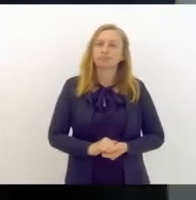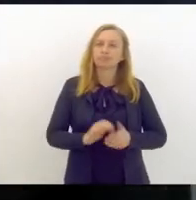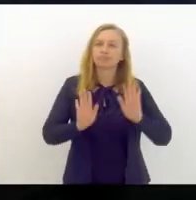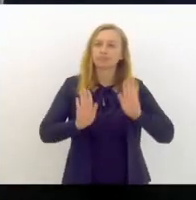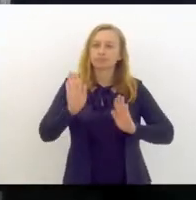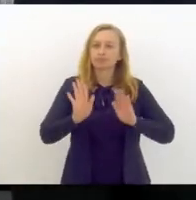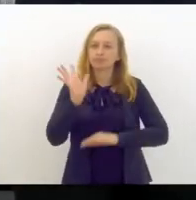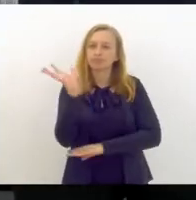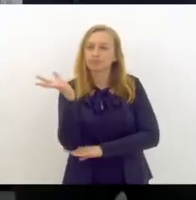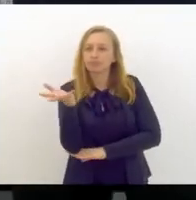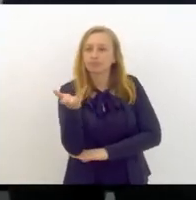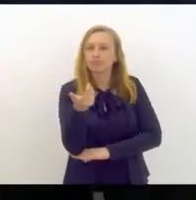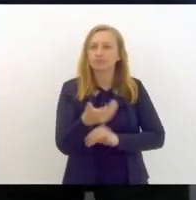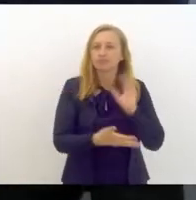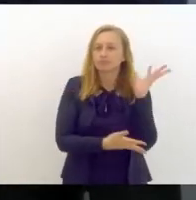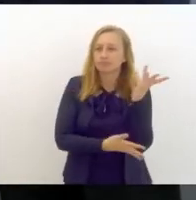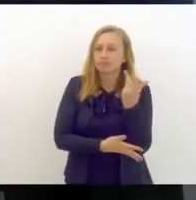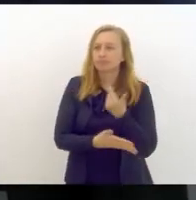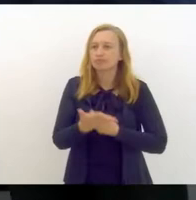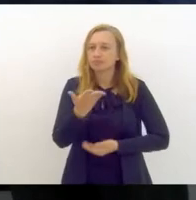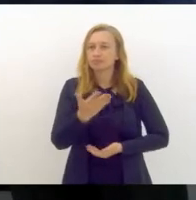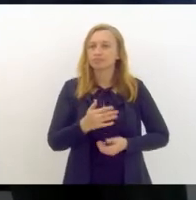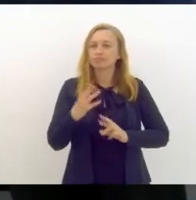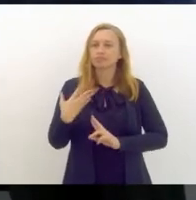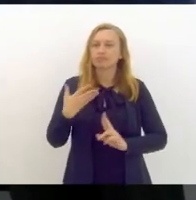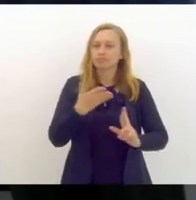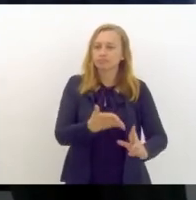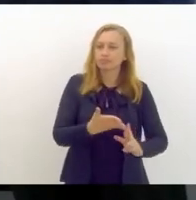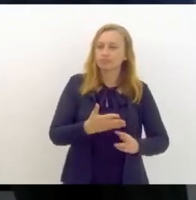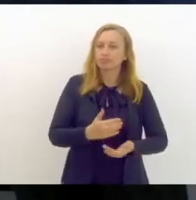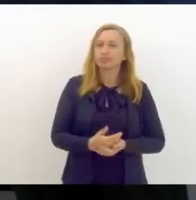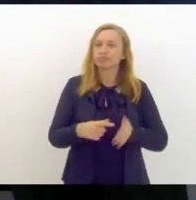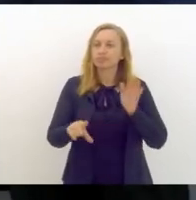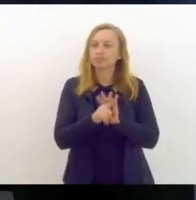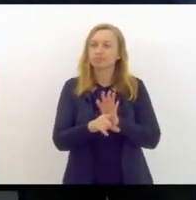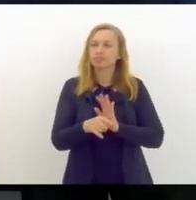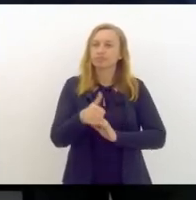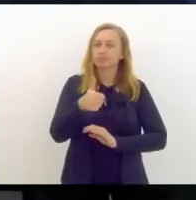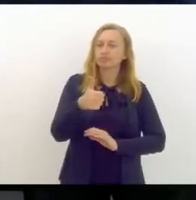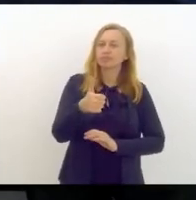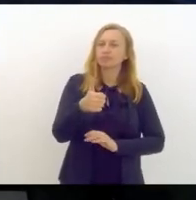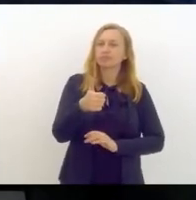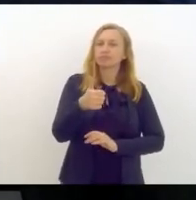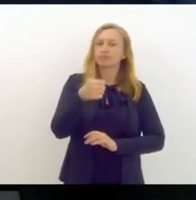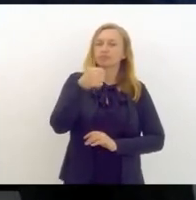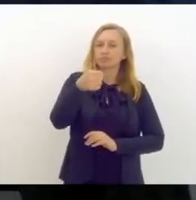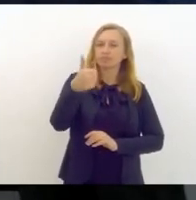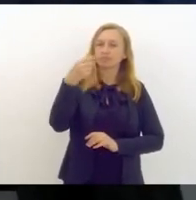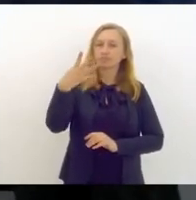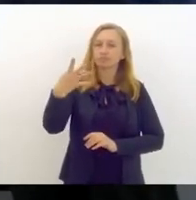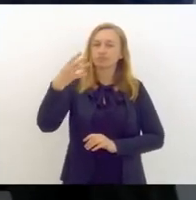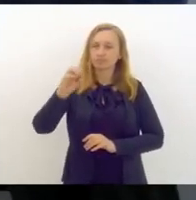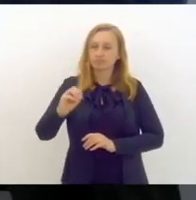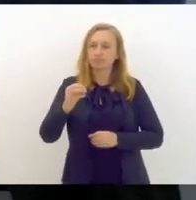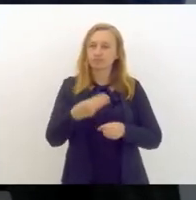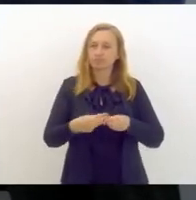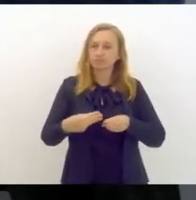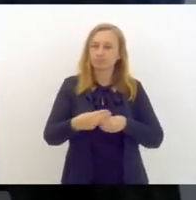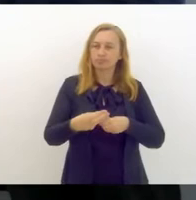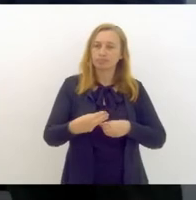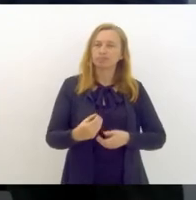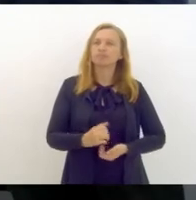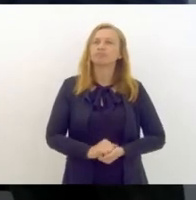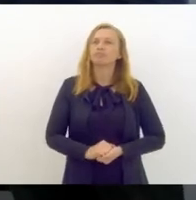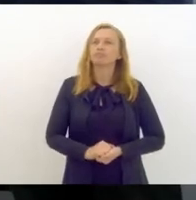licenciamento ambiental, né? No caso referente à Lei Complementar 140, que destinou para os municípios grande parte do licenciamento de